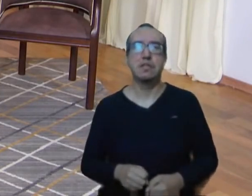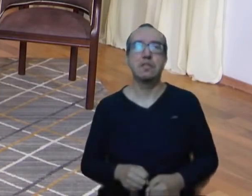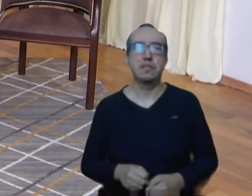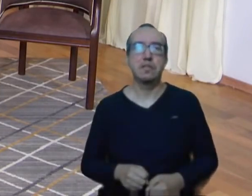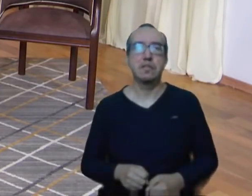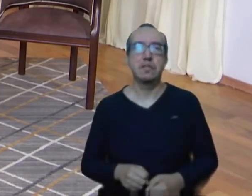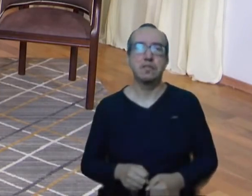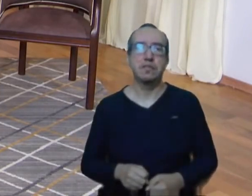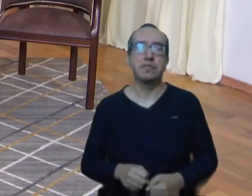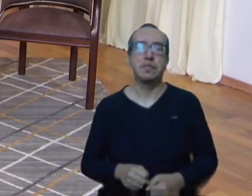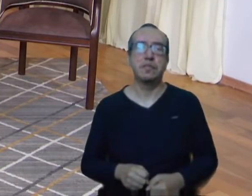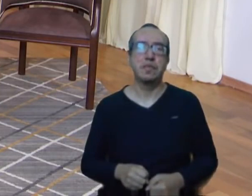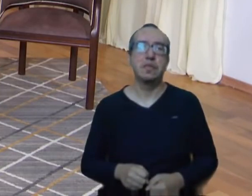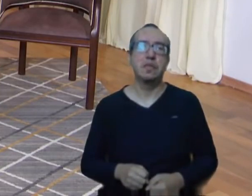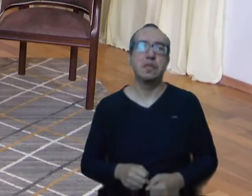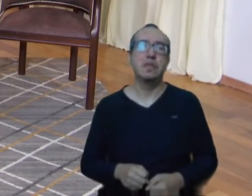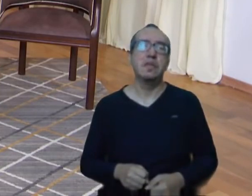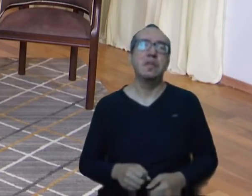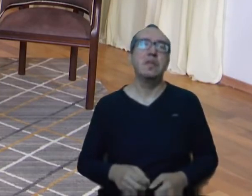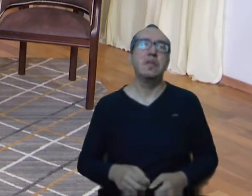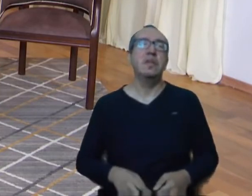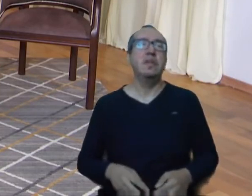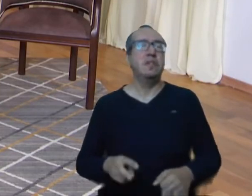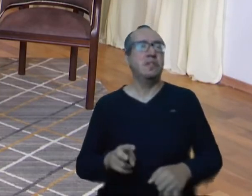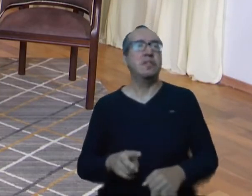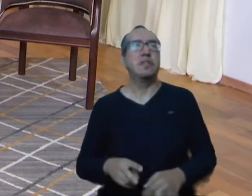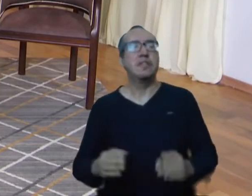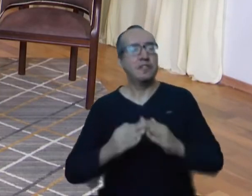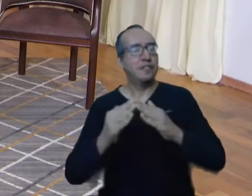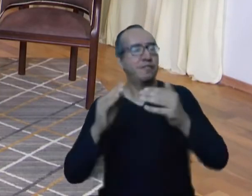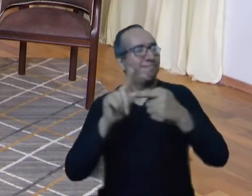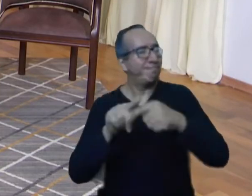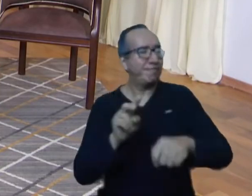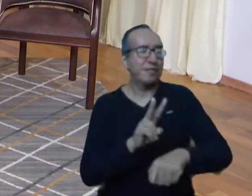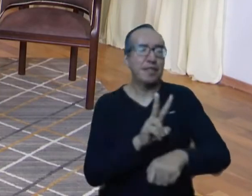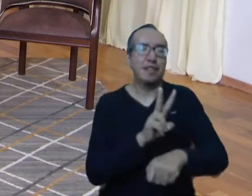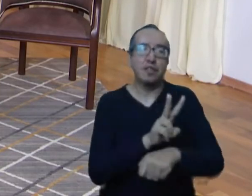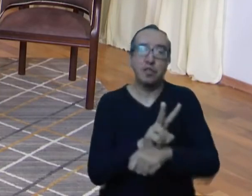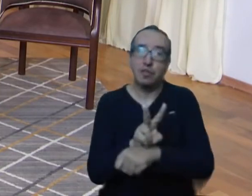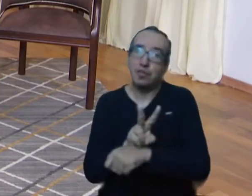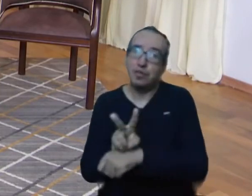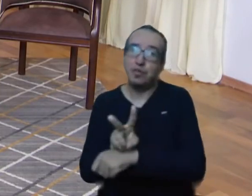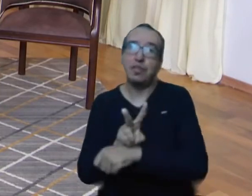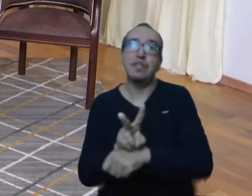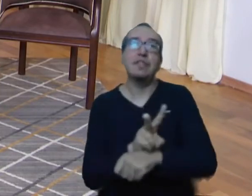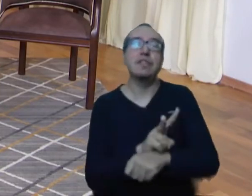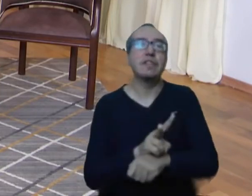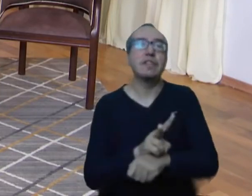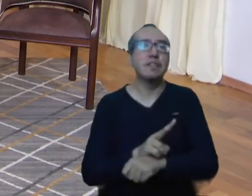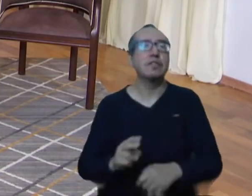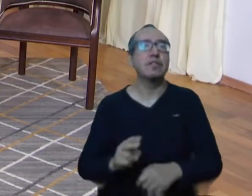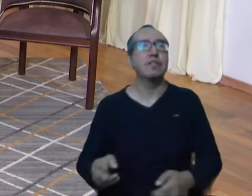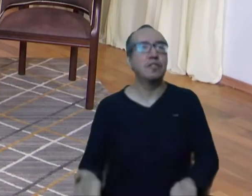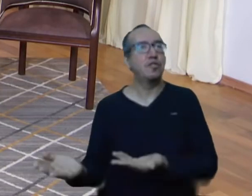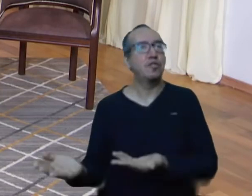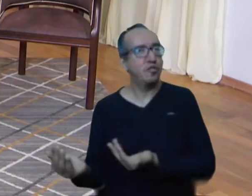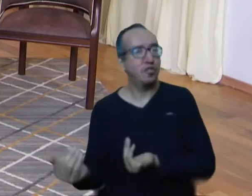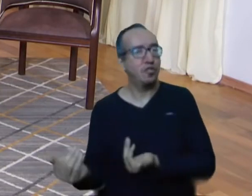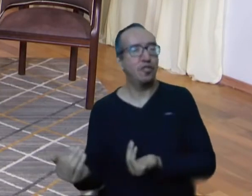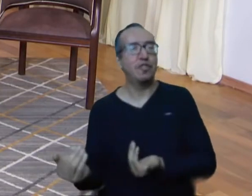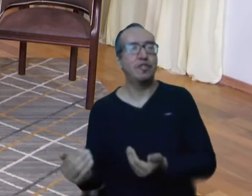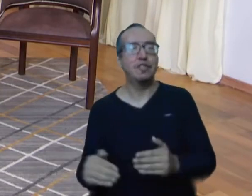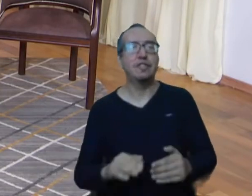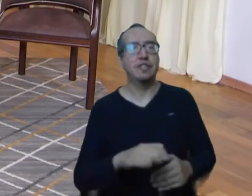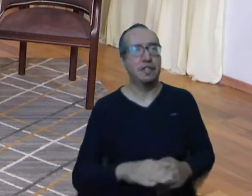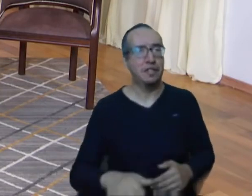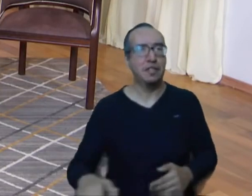cuidar dos jovens, para cuidar das crianças, para cuidar dos adolescentes, para evangelizar, é uma igreja